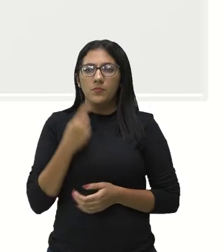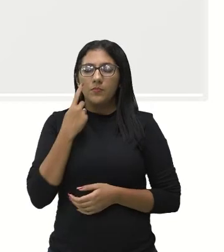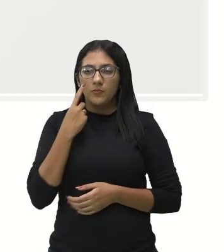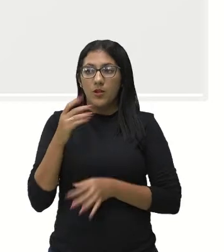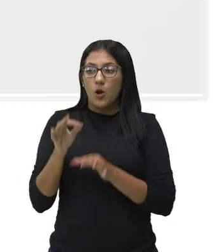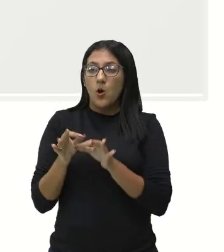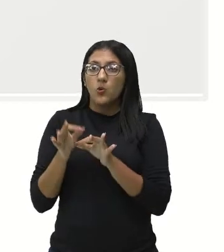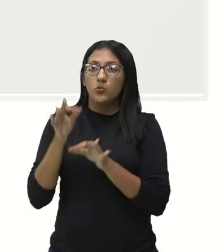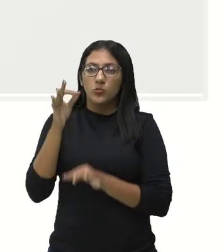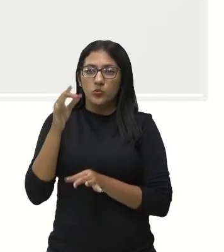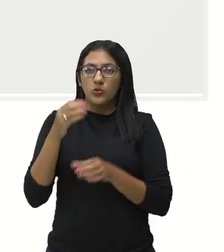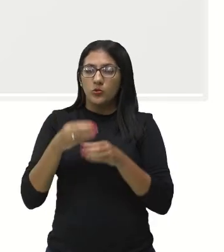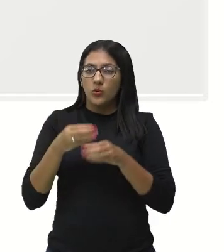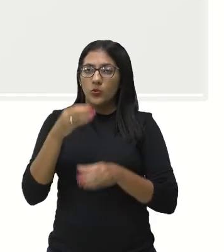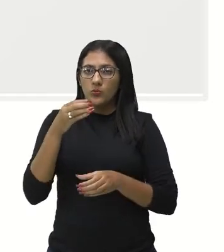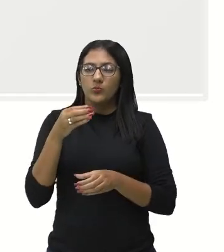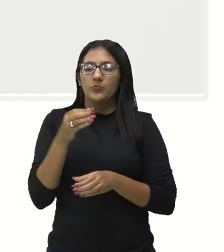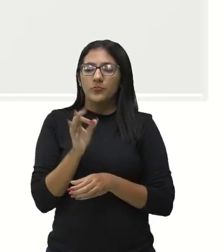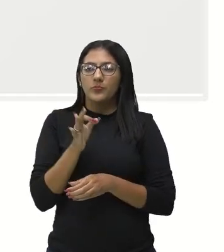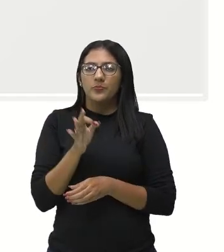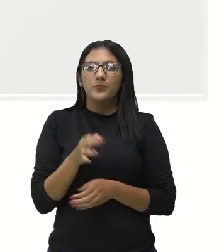dele. Muito bem.